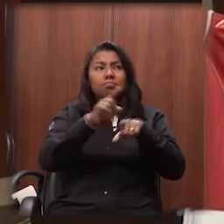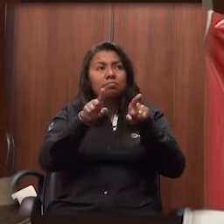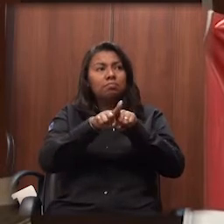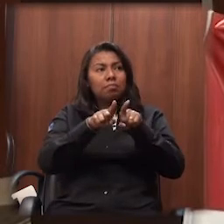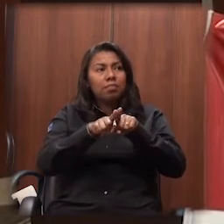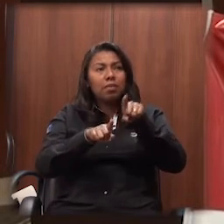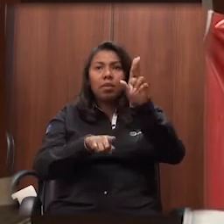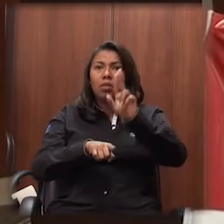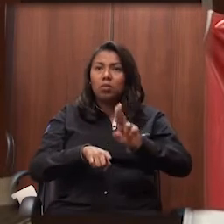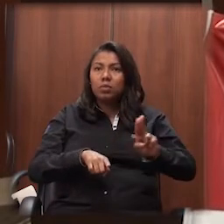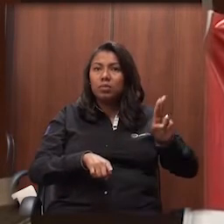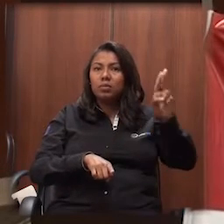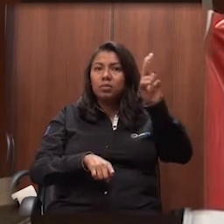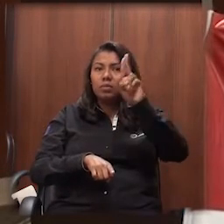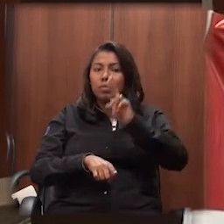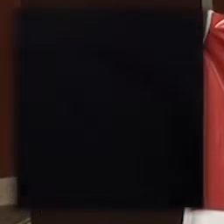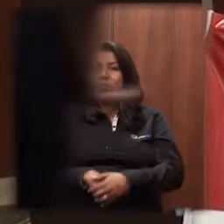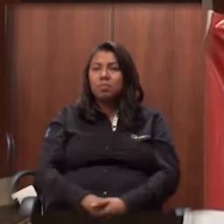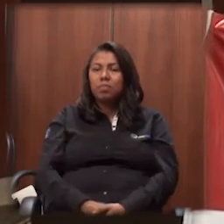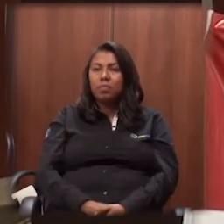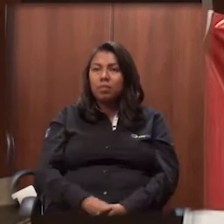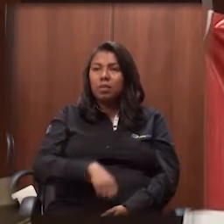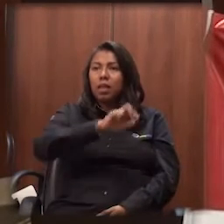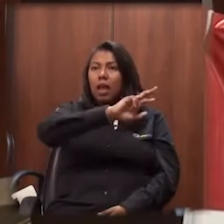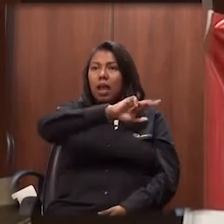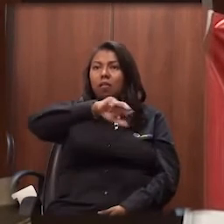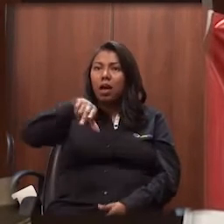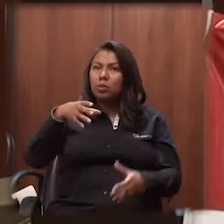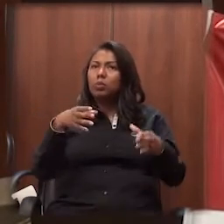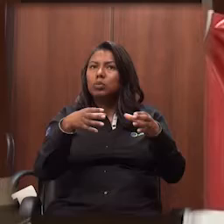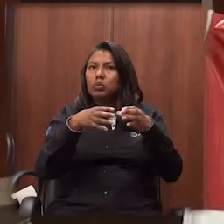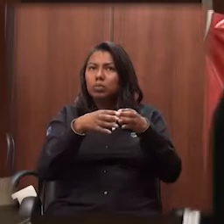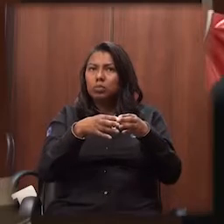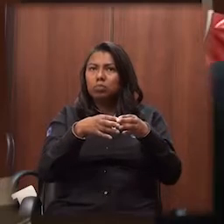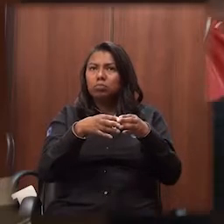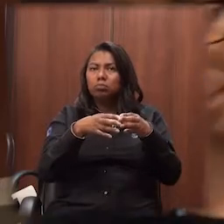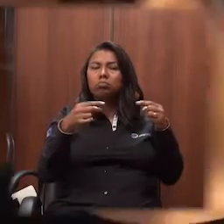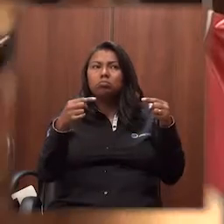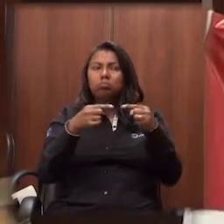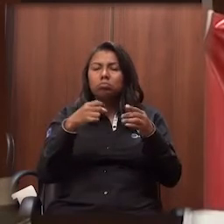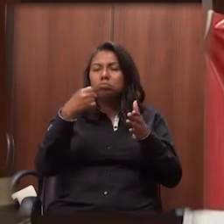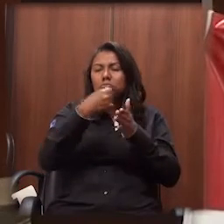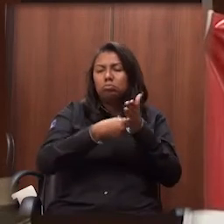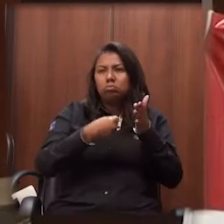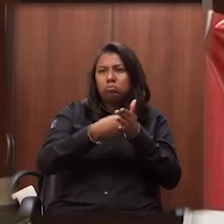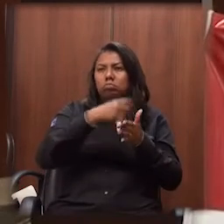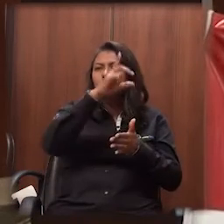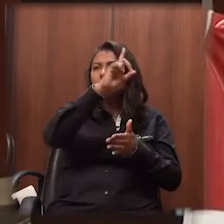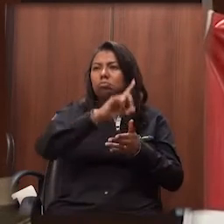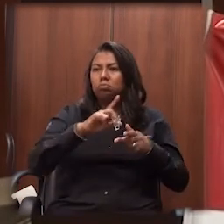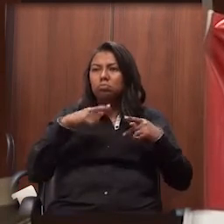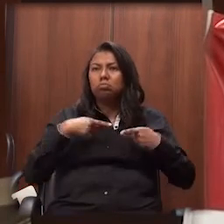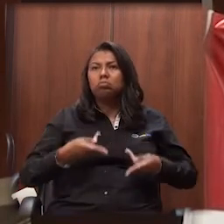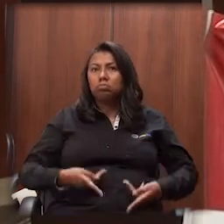universidade, o DNA dos grupos envolvidos na luta por direitos humanos. Isso é importante de